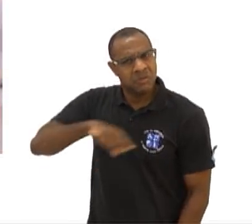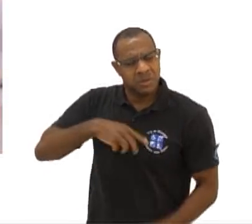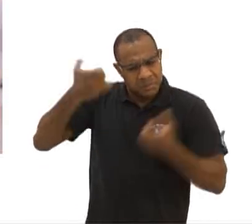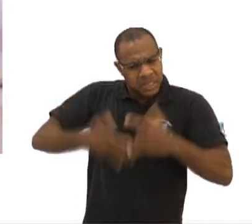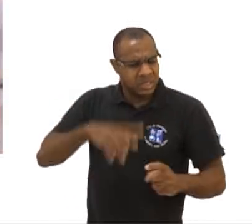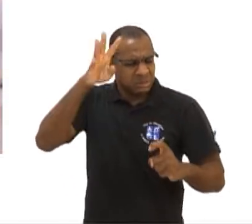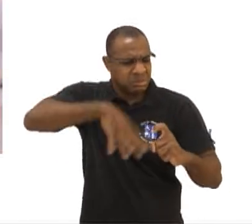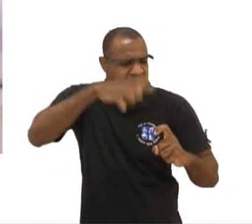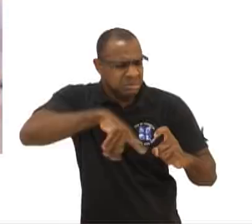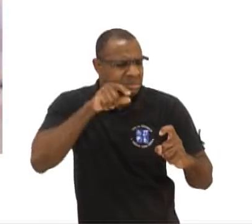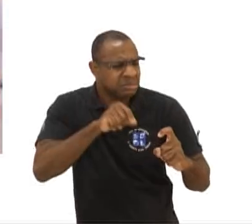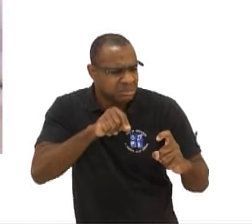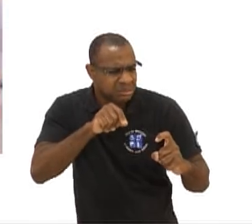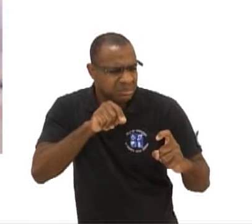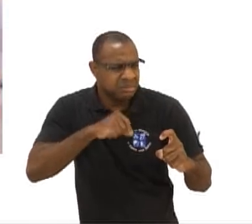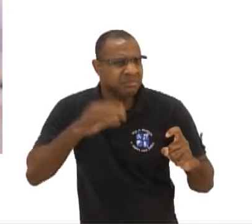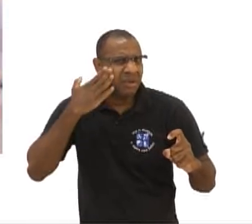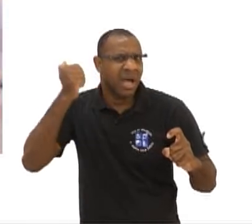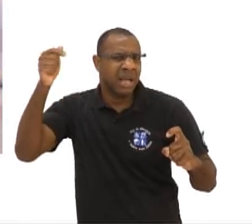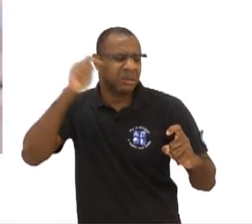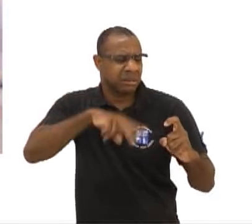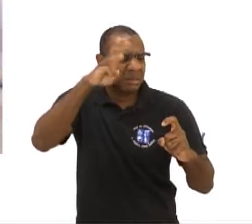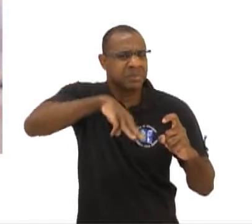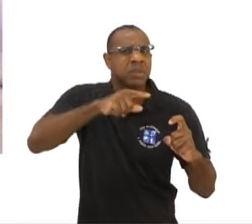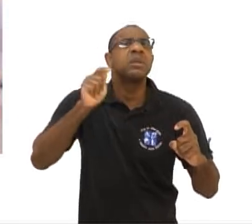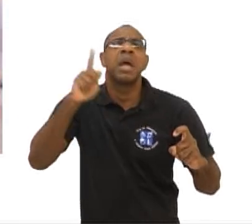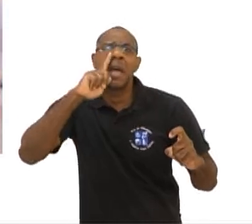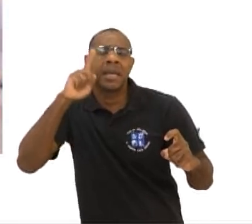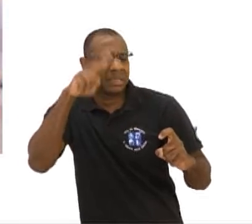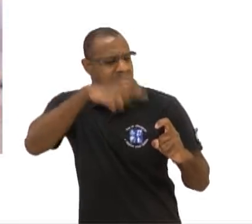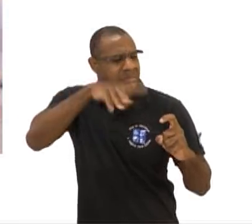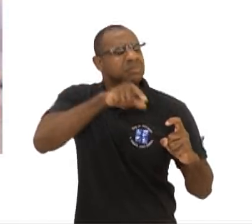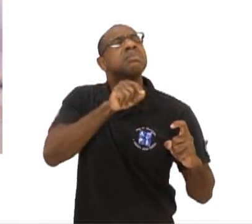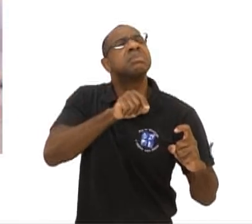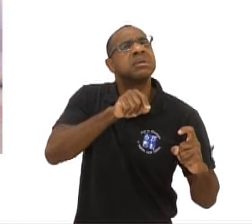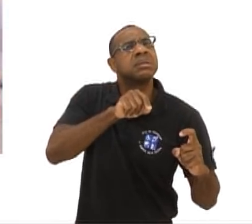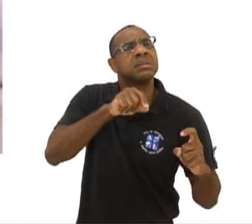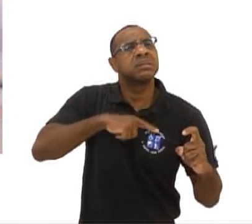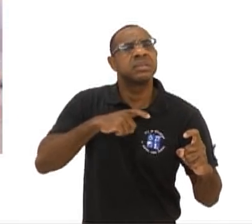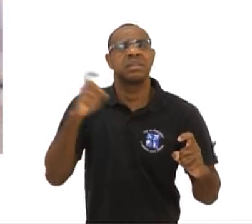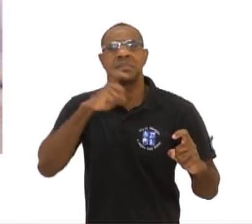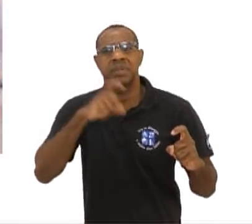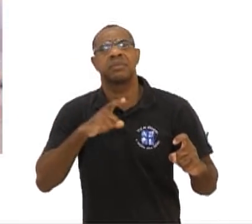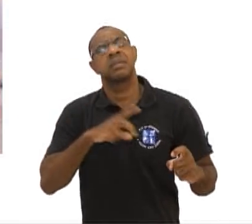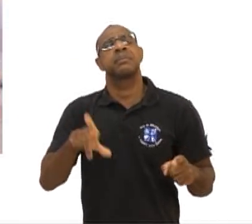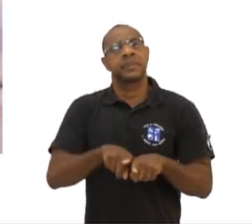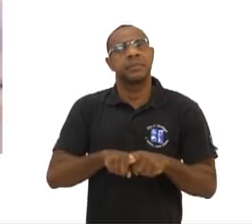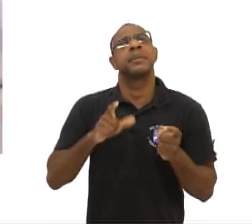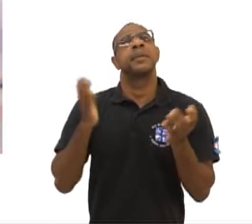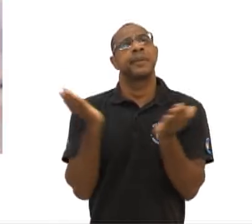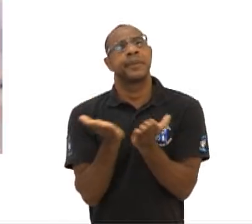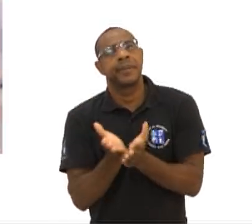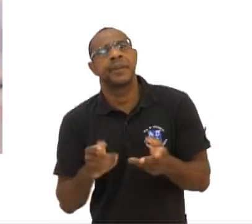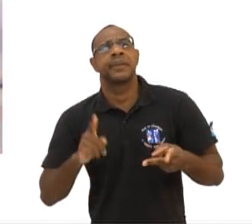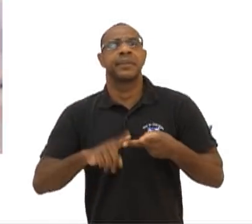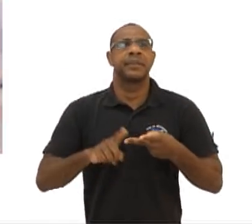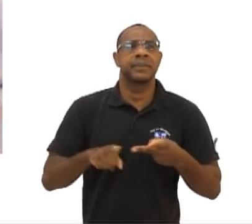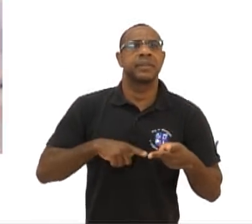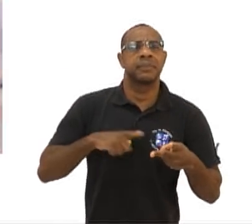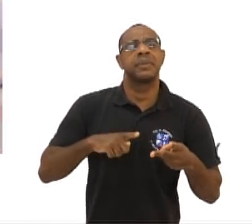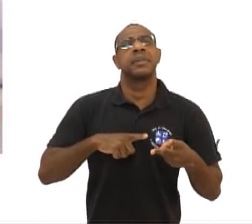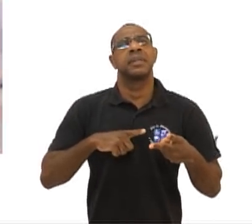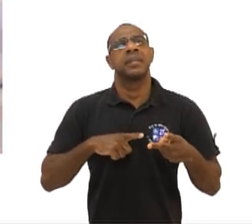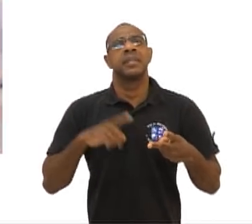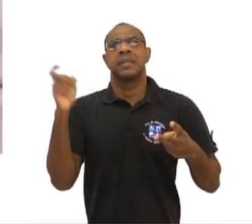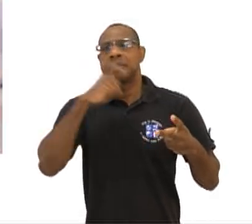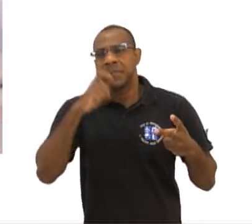mito, mitologia, a mais famosa é a mitologia grega. Mas nós temos mitos de origem cristãos, que estão na Gênese bíblica,